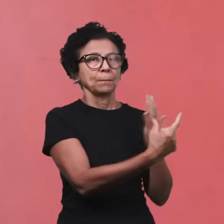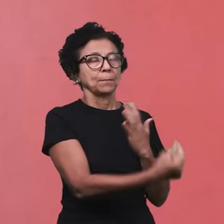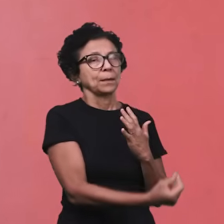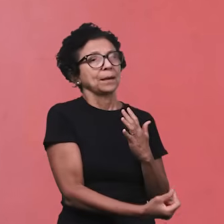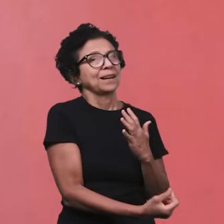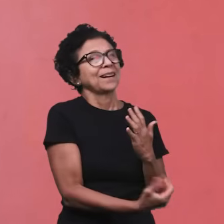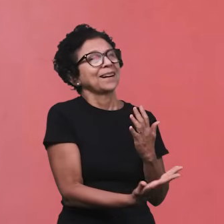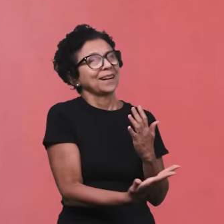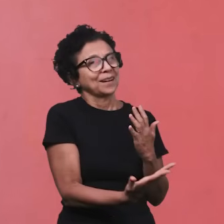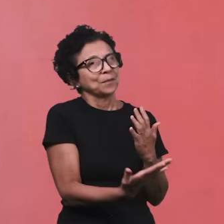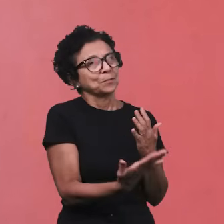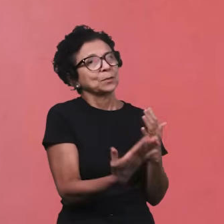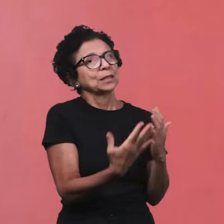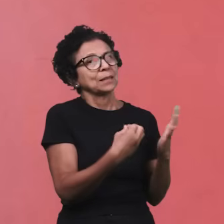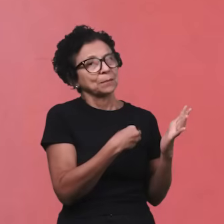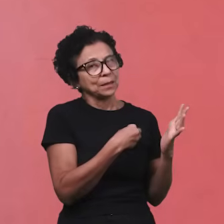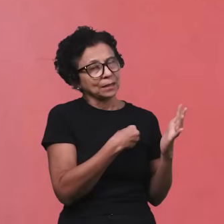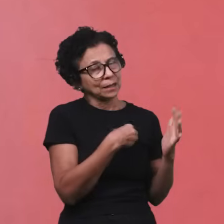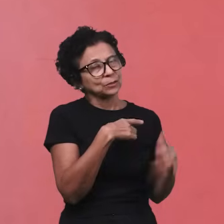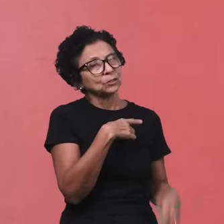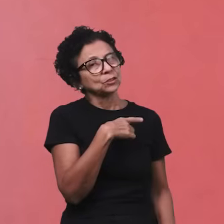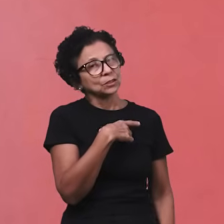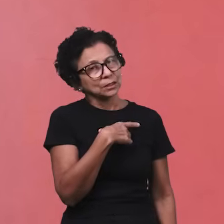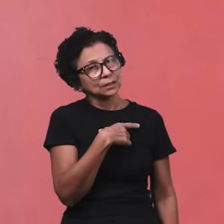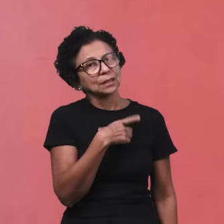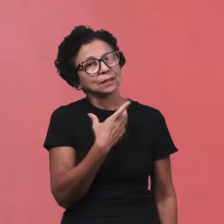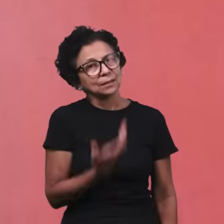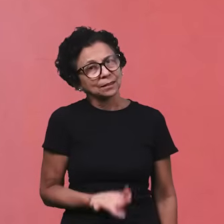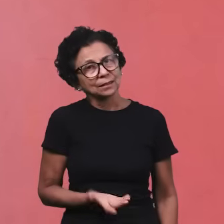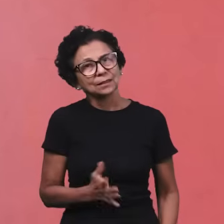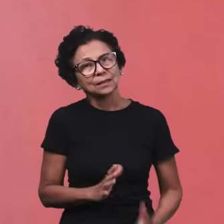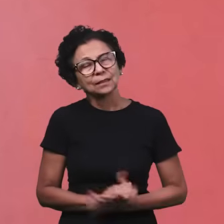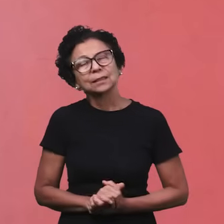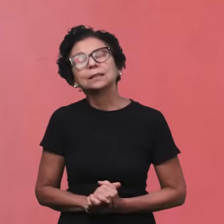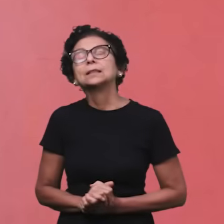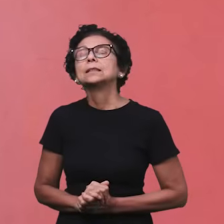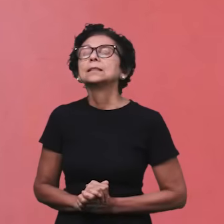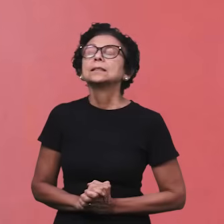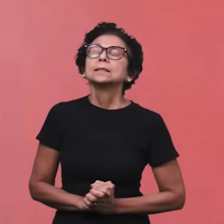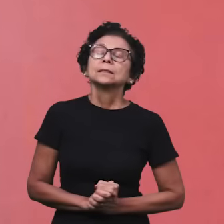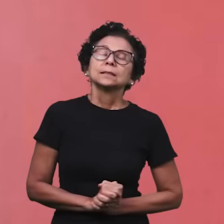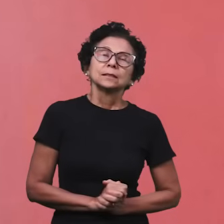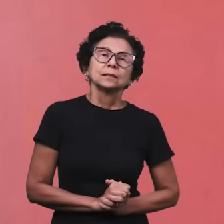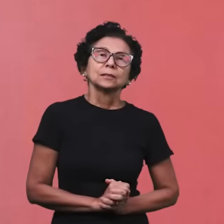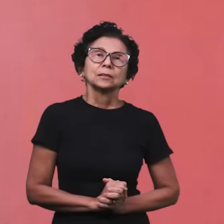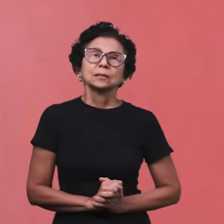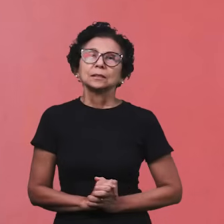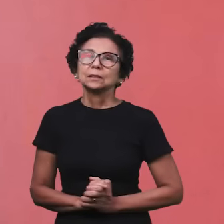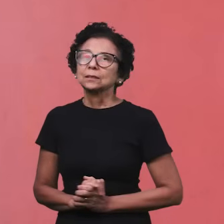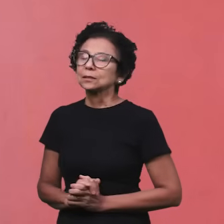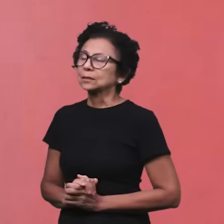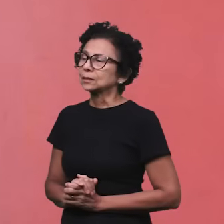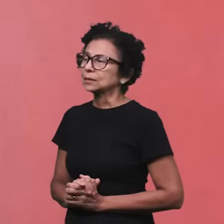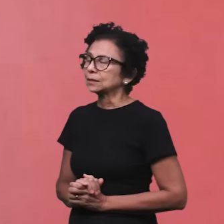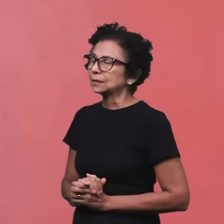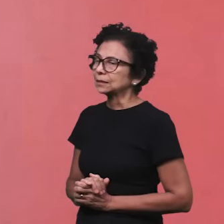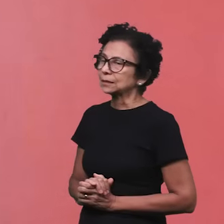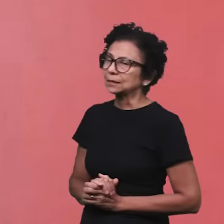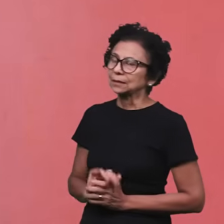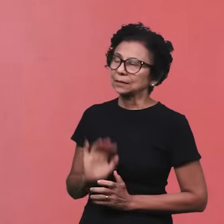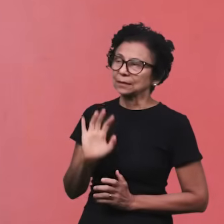dizer o seguinte, vamos especular. Qual foi o pecado? Você disse uma coisa certíssima que enquadrou muito bem no